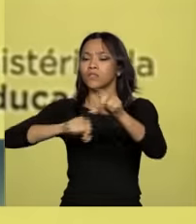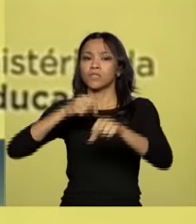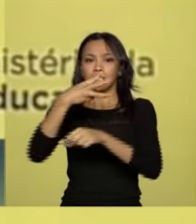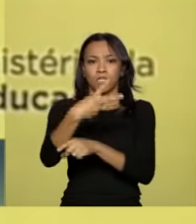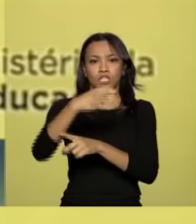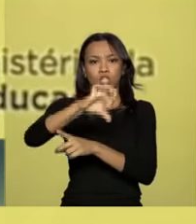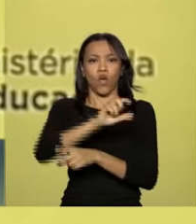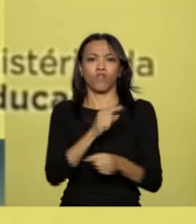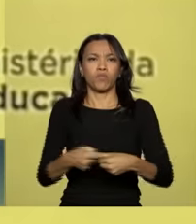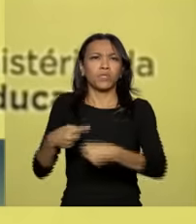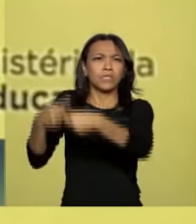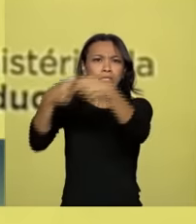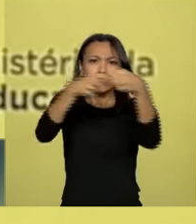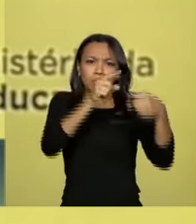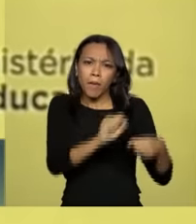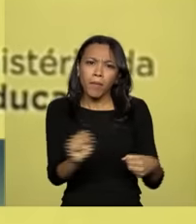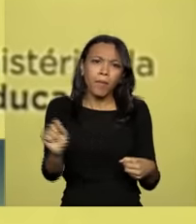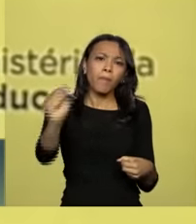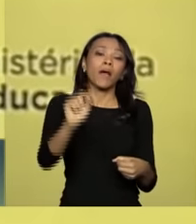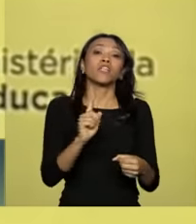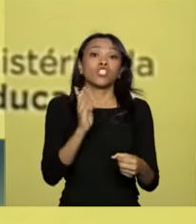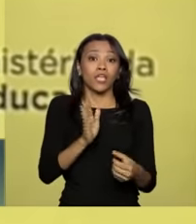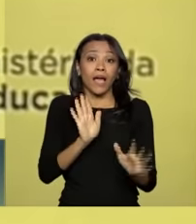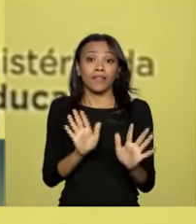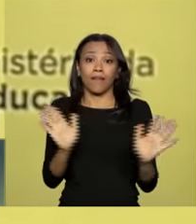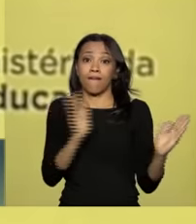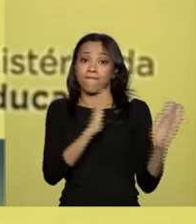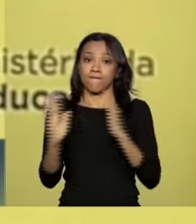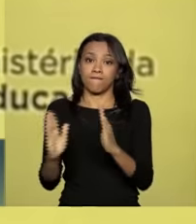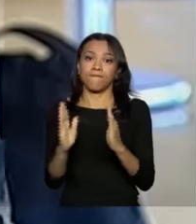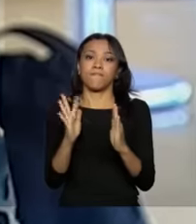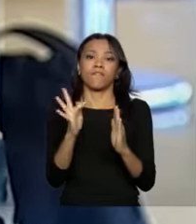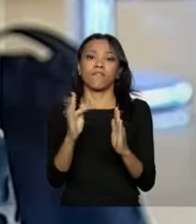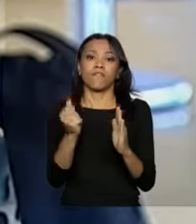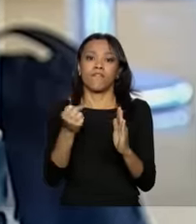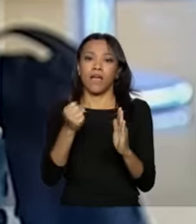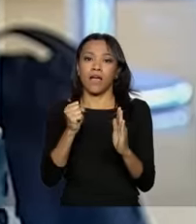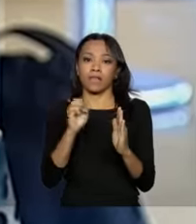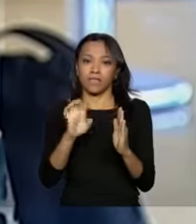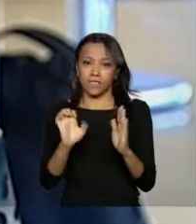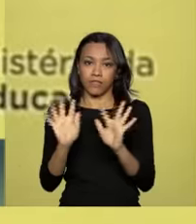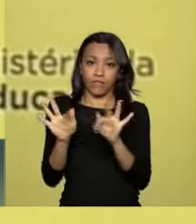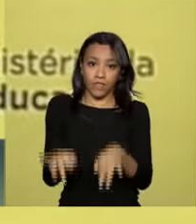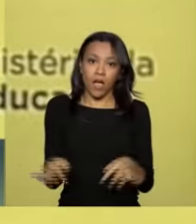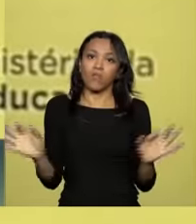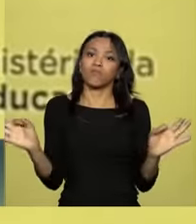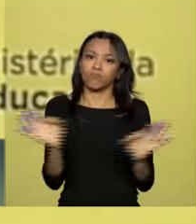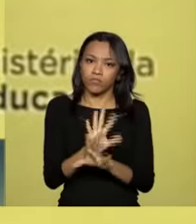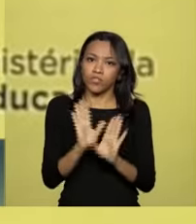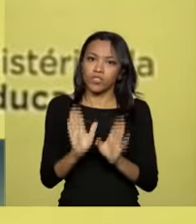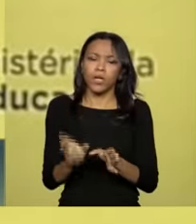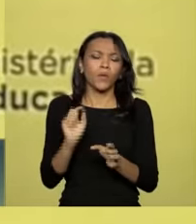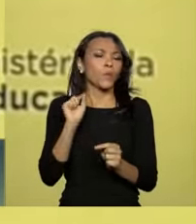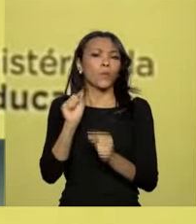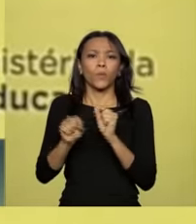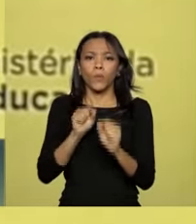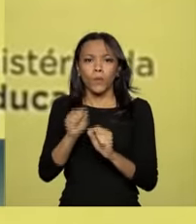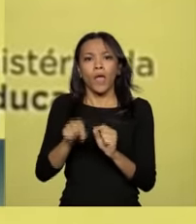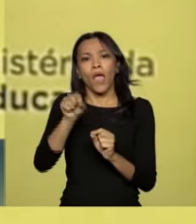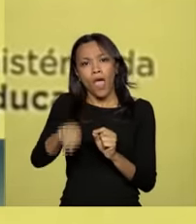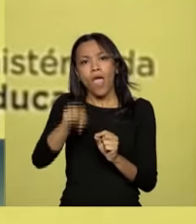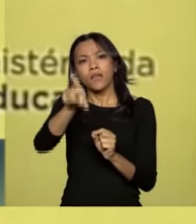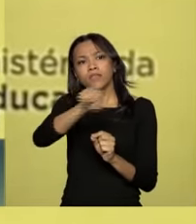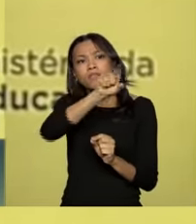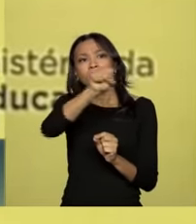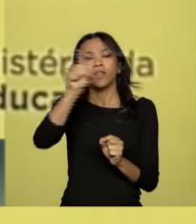39 municípios. Nós estamos na fase final, que é já a seleção da